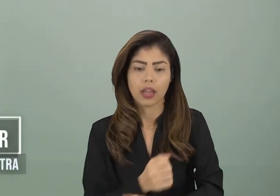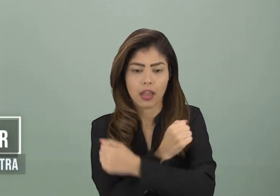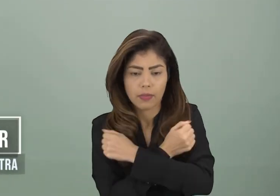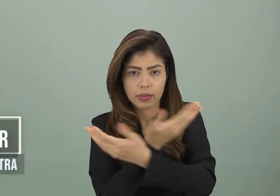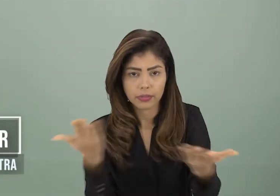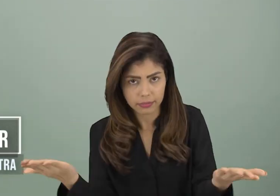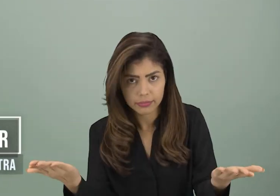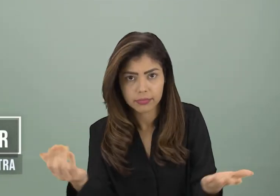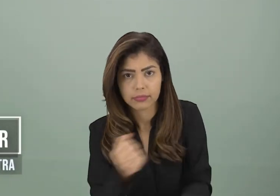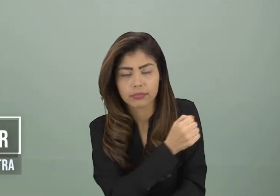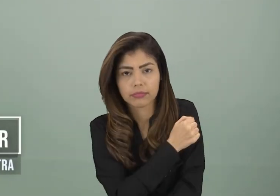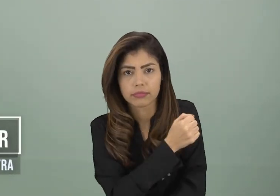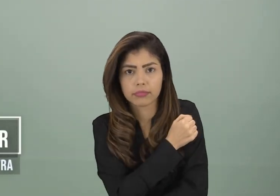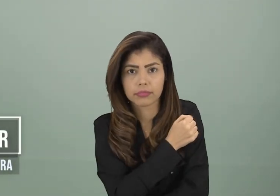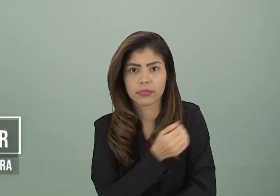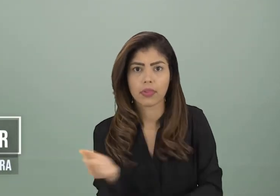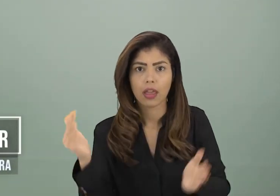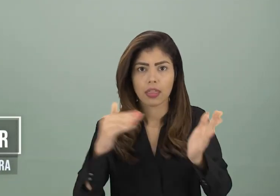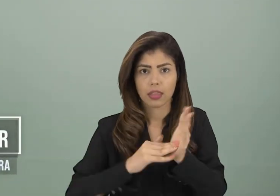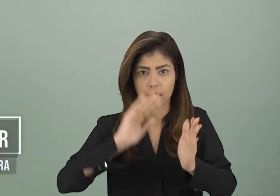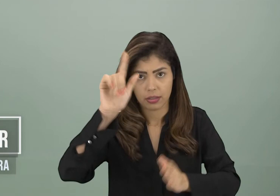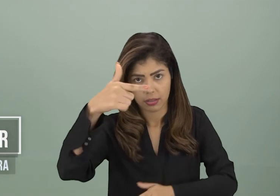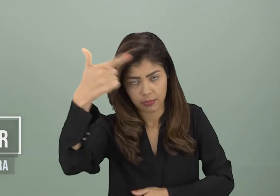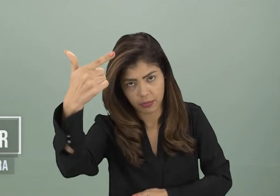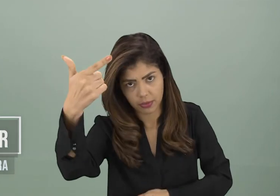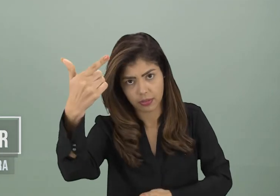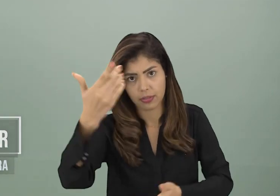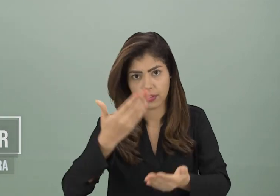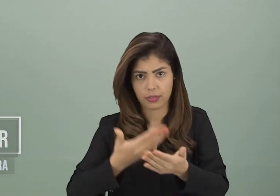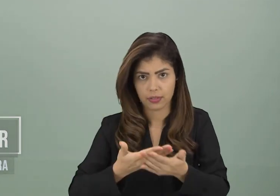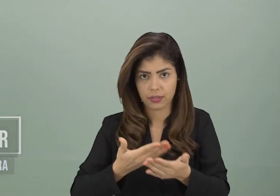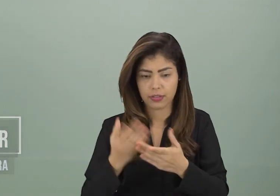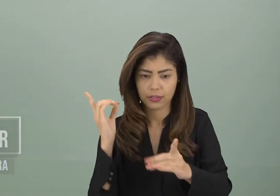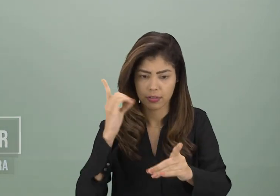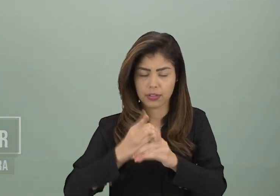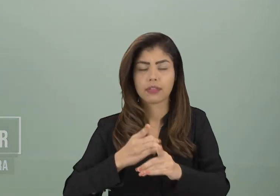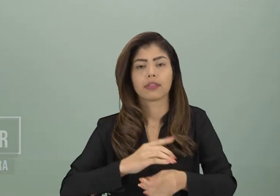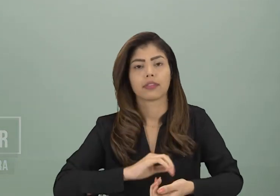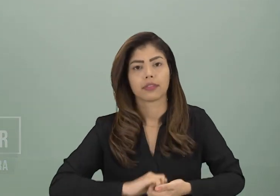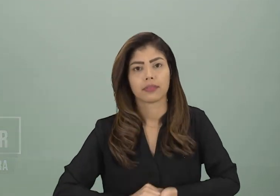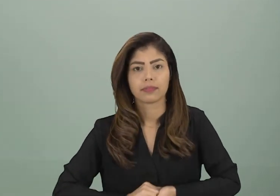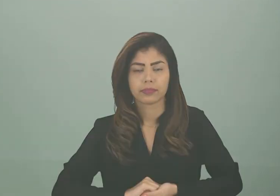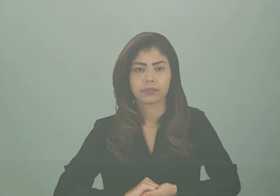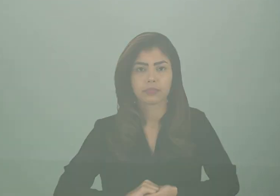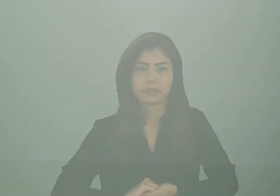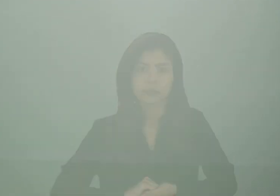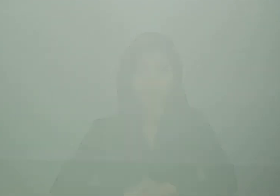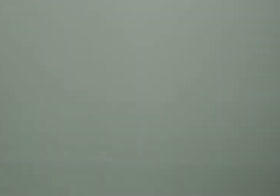a todos os estudantes, alunos, e até lá, nosso próximo encontro, a nossa próxima aula.